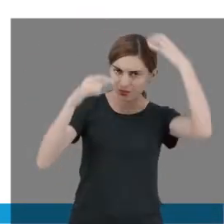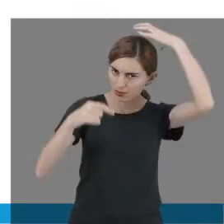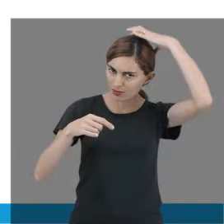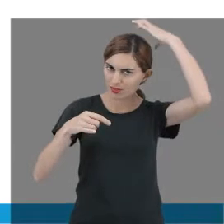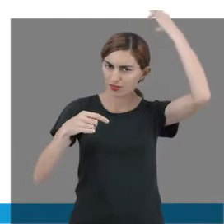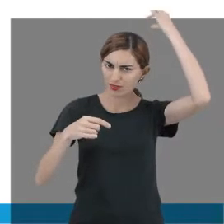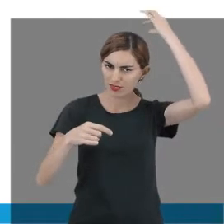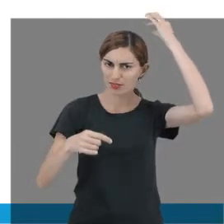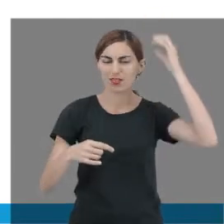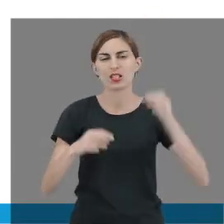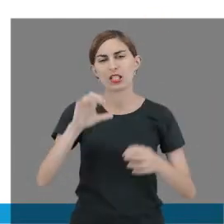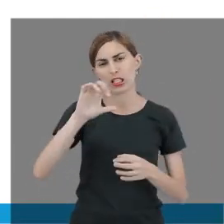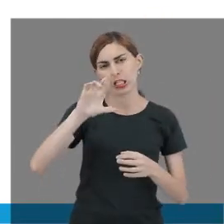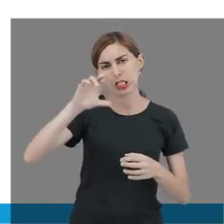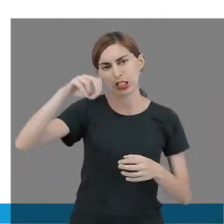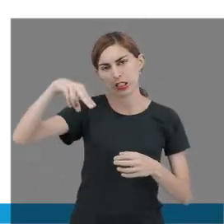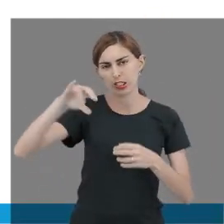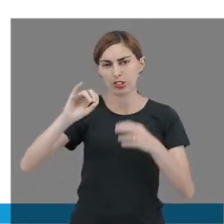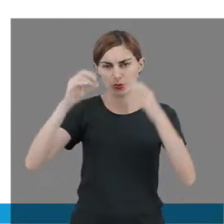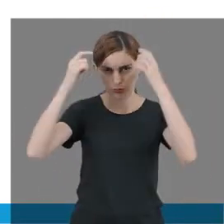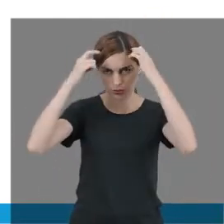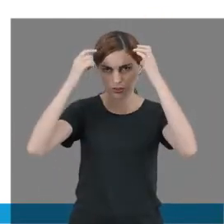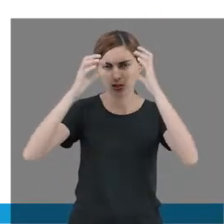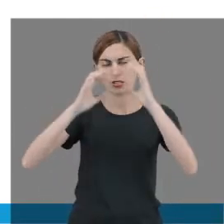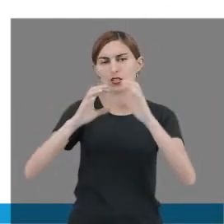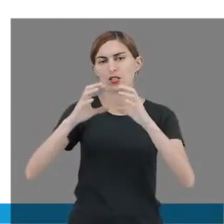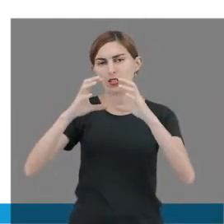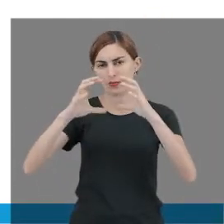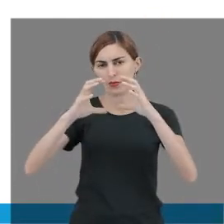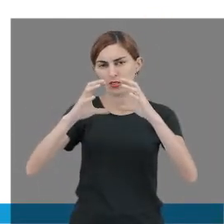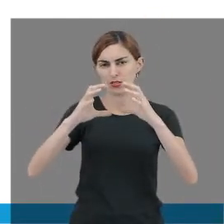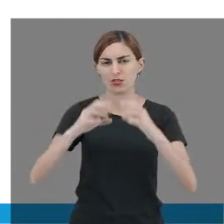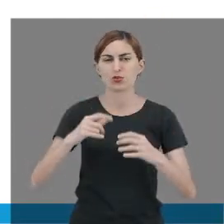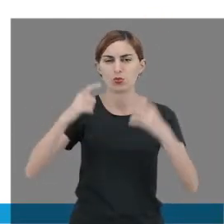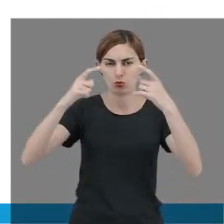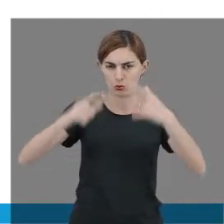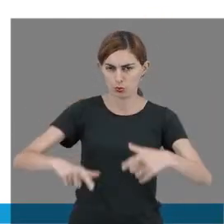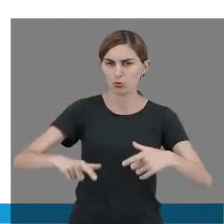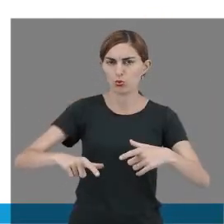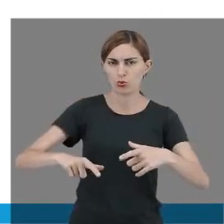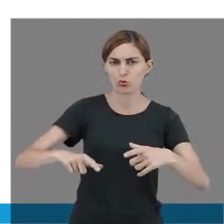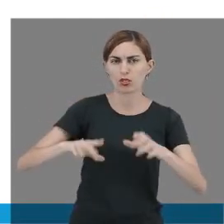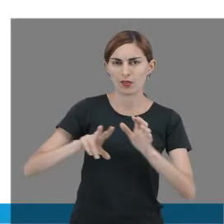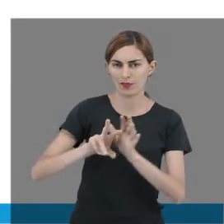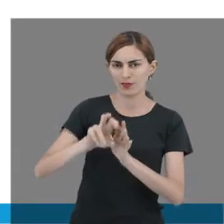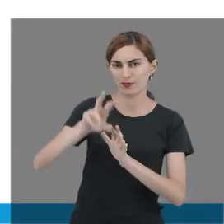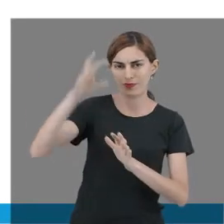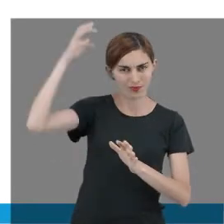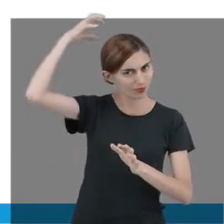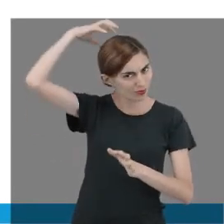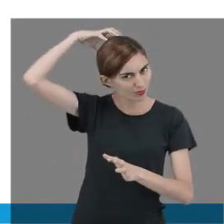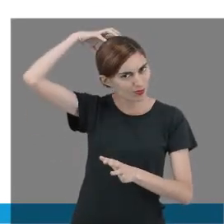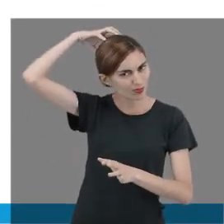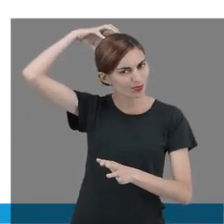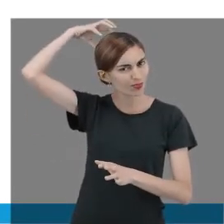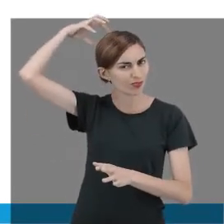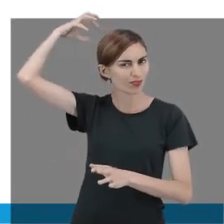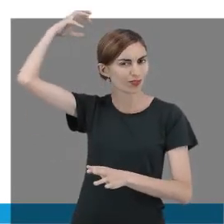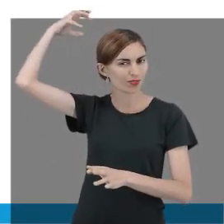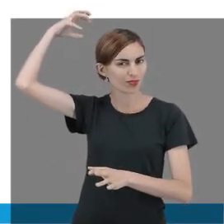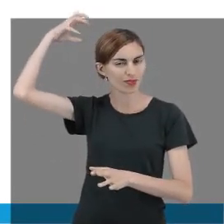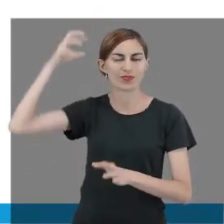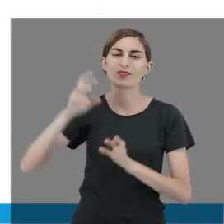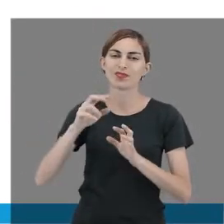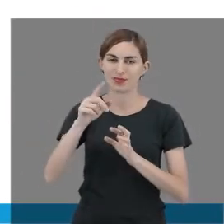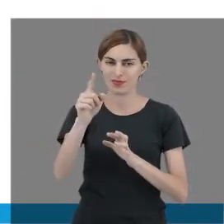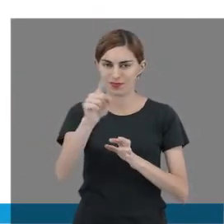hidrostática intracraniana por algo que ocorreu e afetou o cérebro, teve uma redução, então tem uma redução